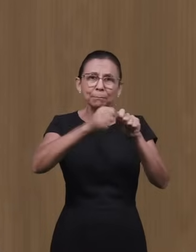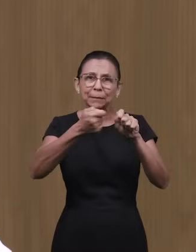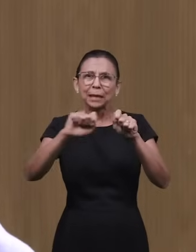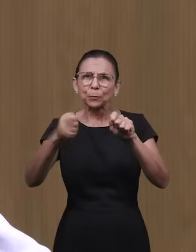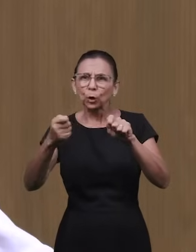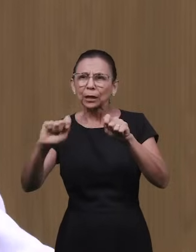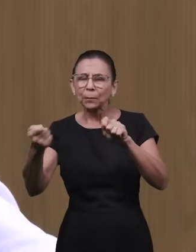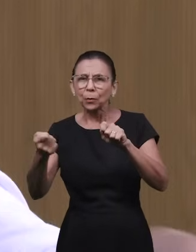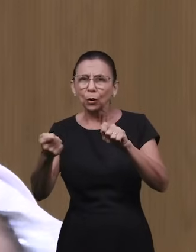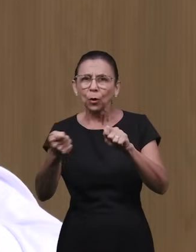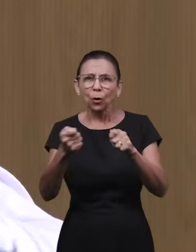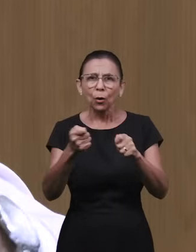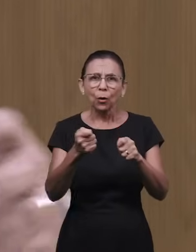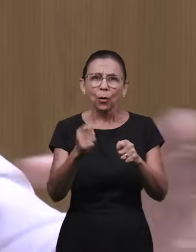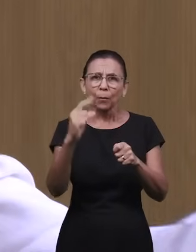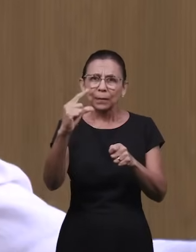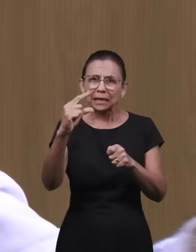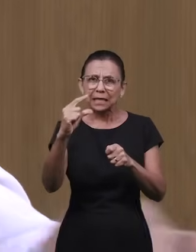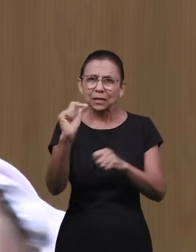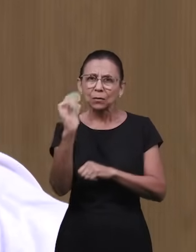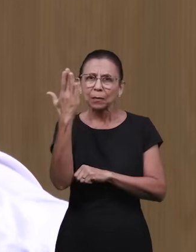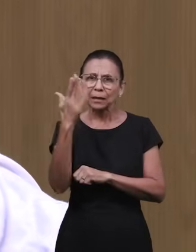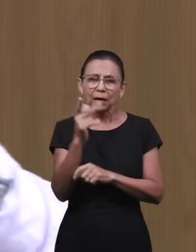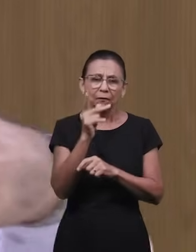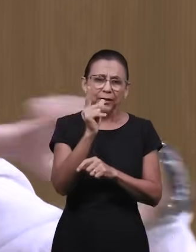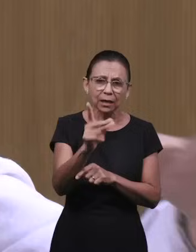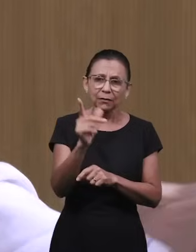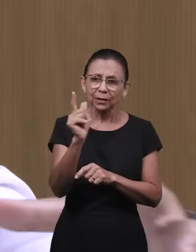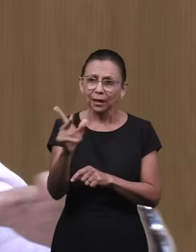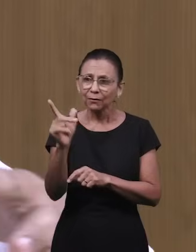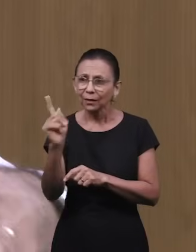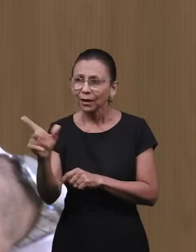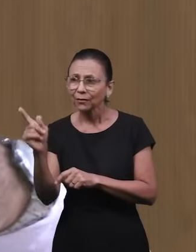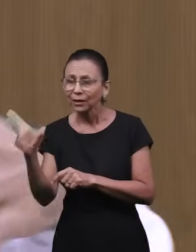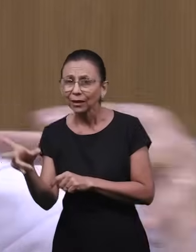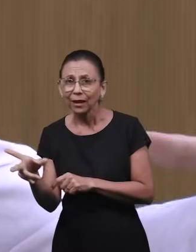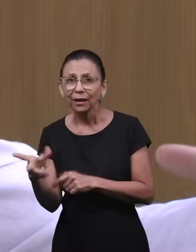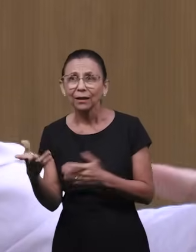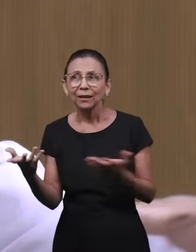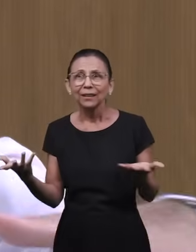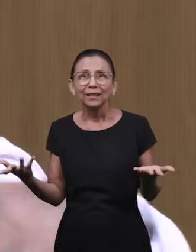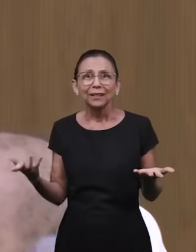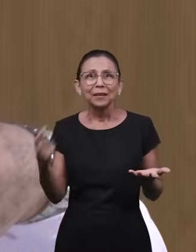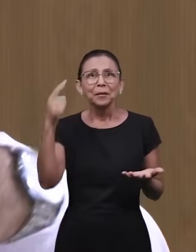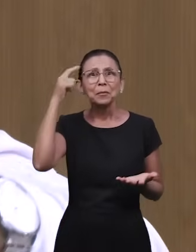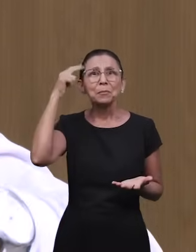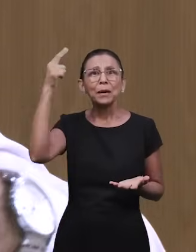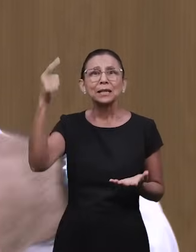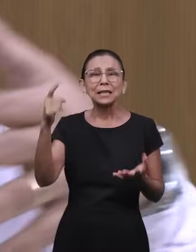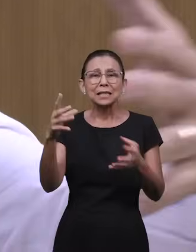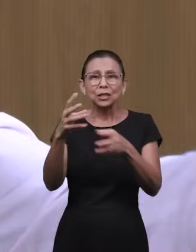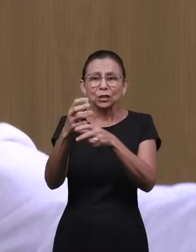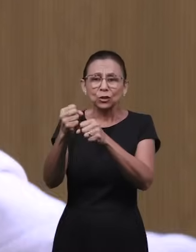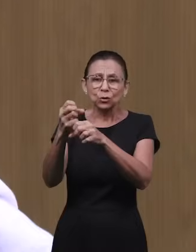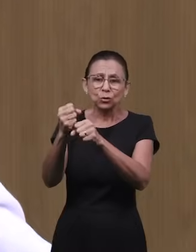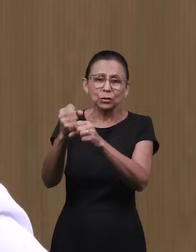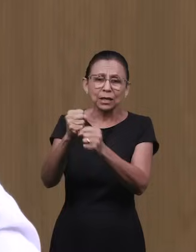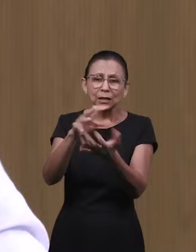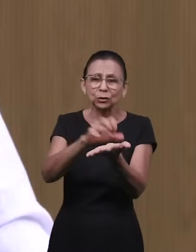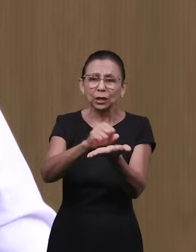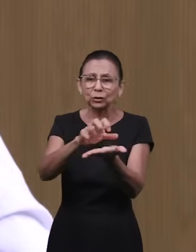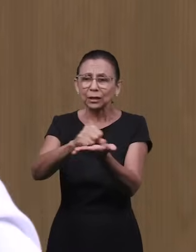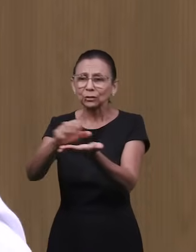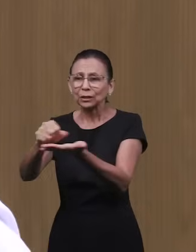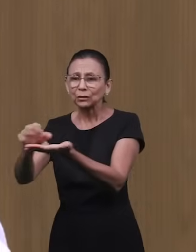Se cada pedaço da cruz vendido fosse juntado, né? Poderia dar para